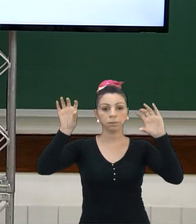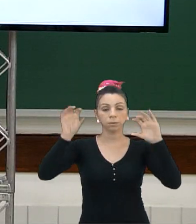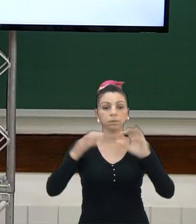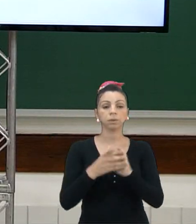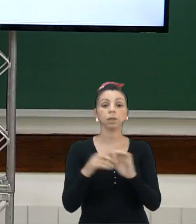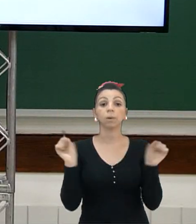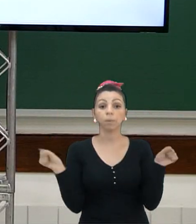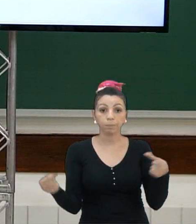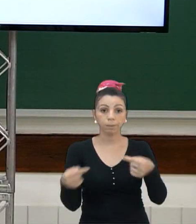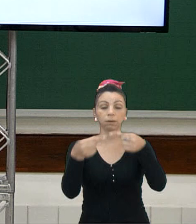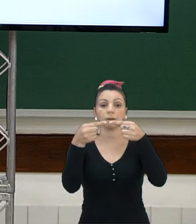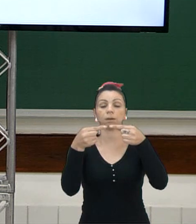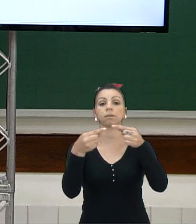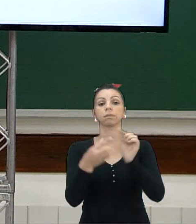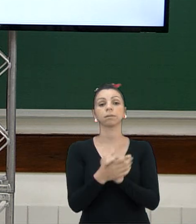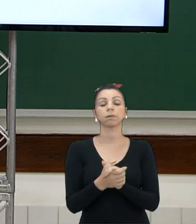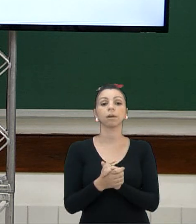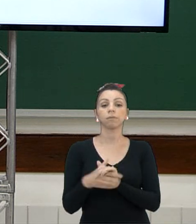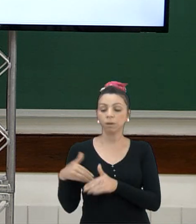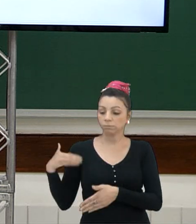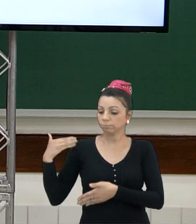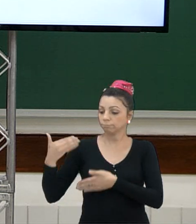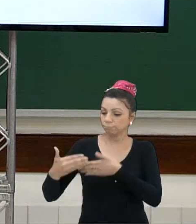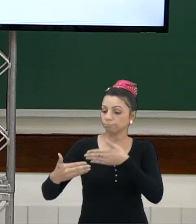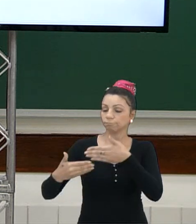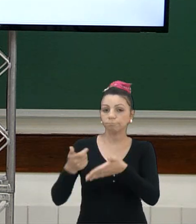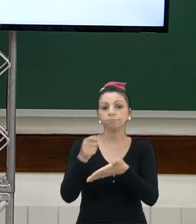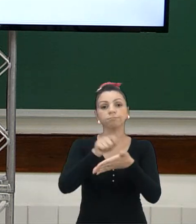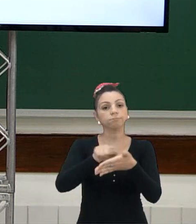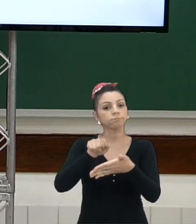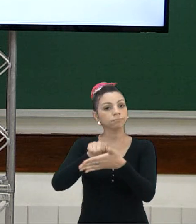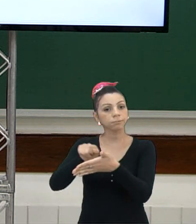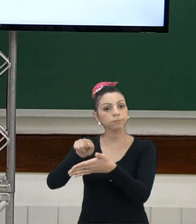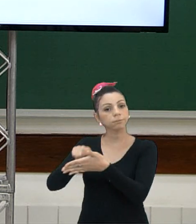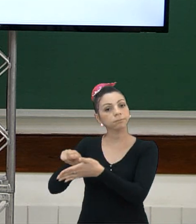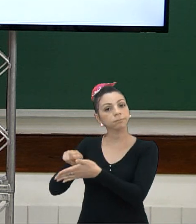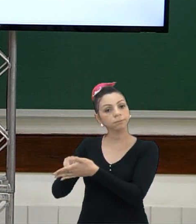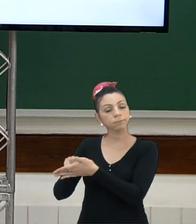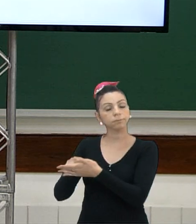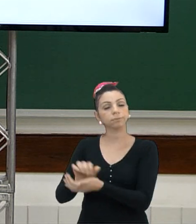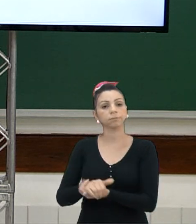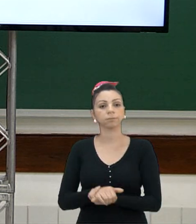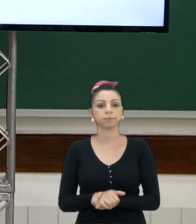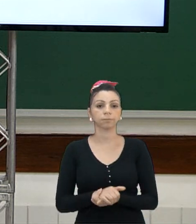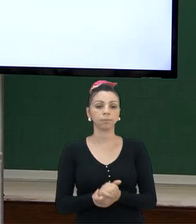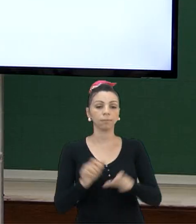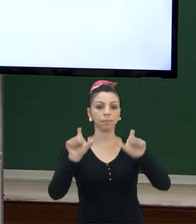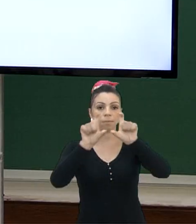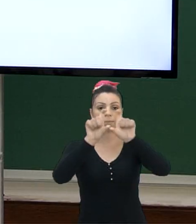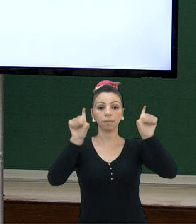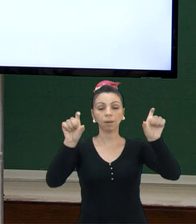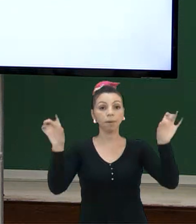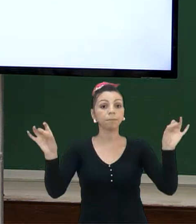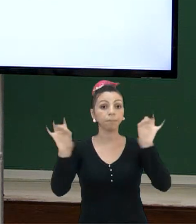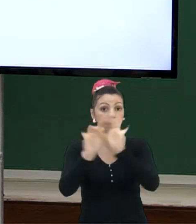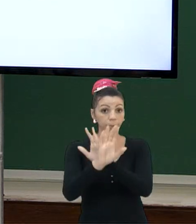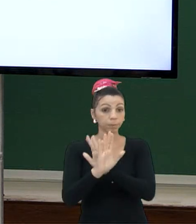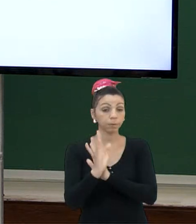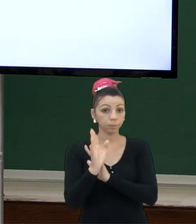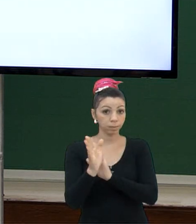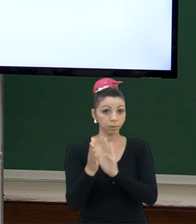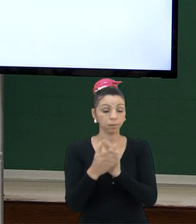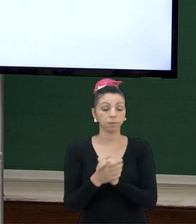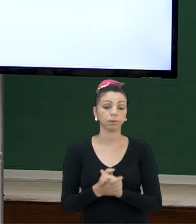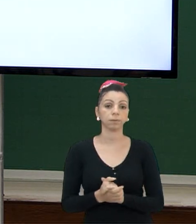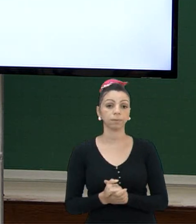isso é para que a gente vá construindo o nosso texto aos poucos. Então, com o primeiro parágrafo pronto, lembrando que você